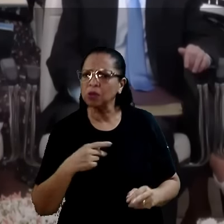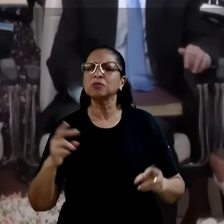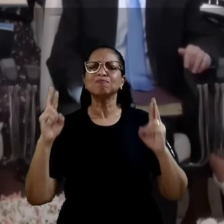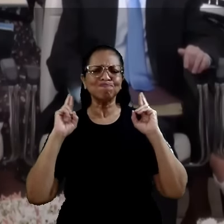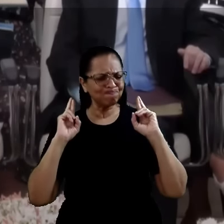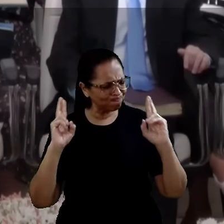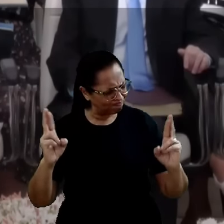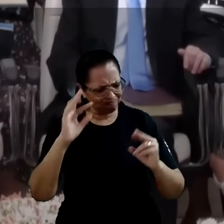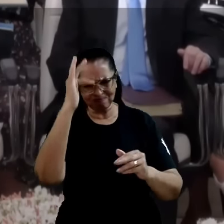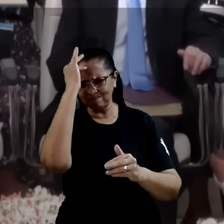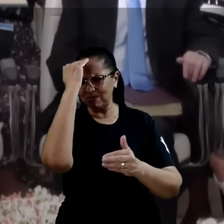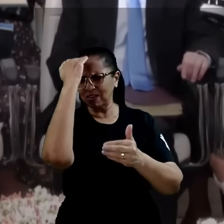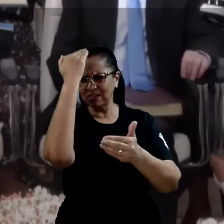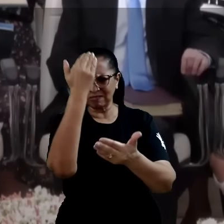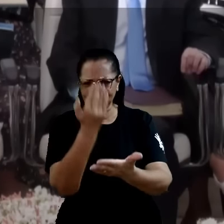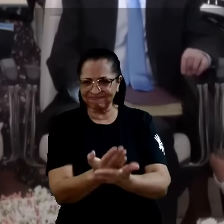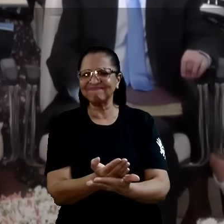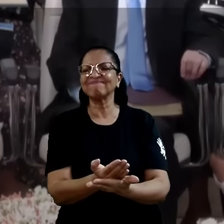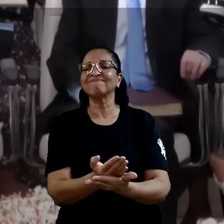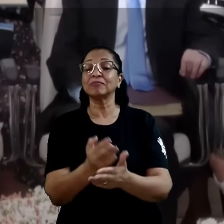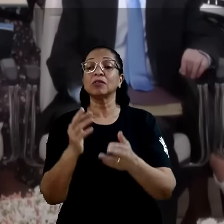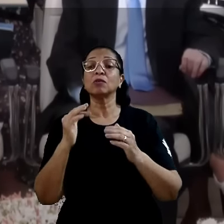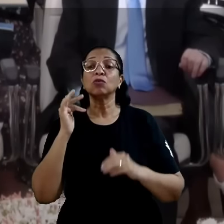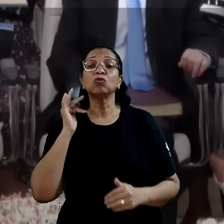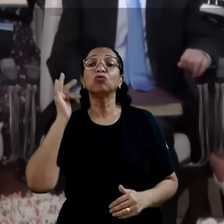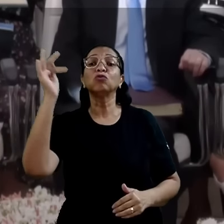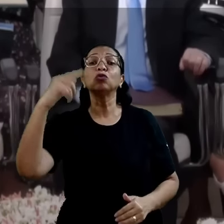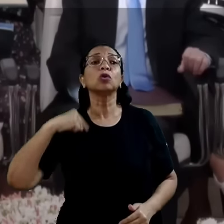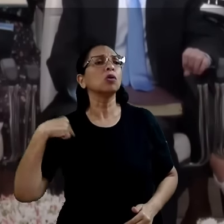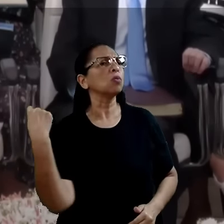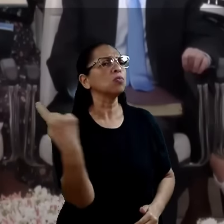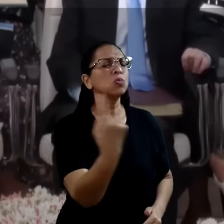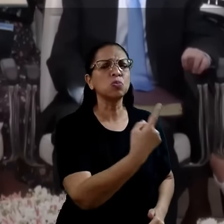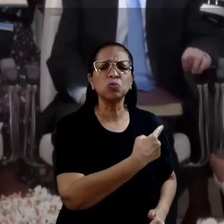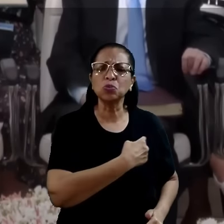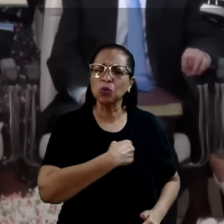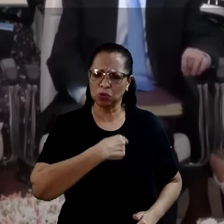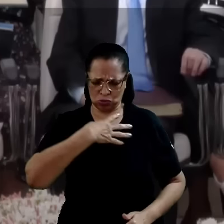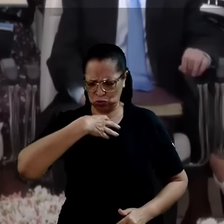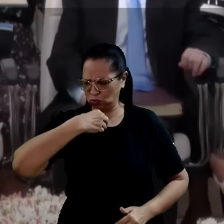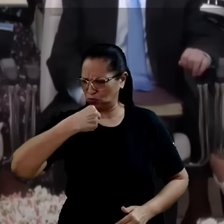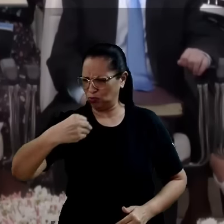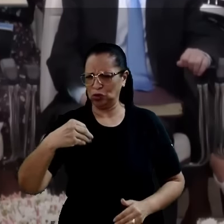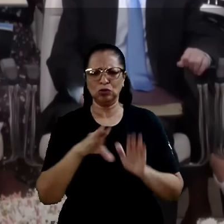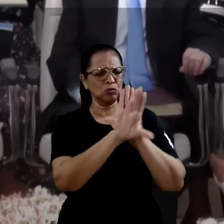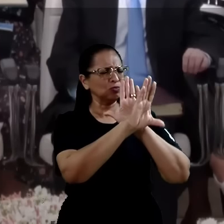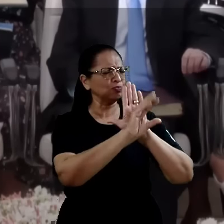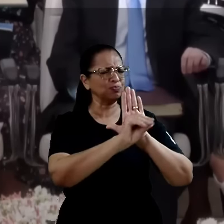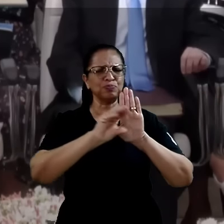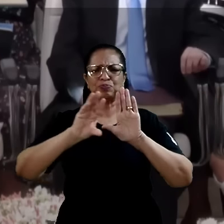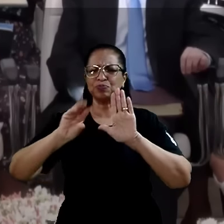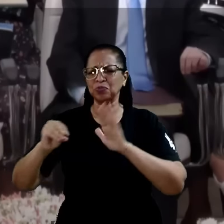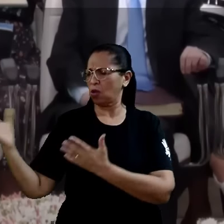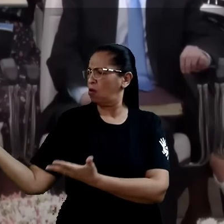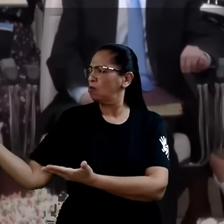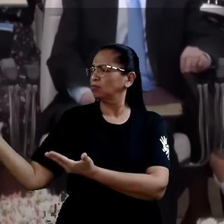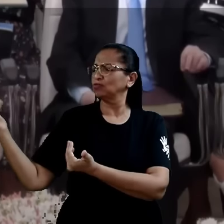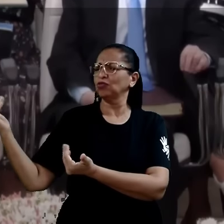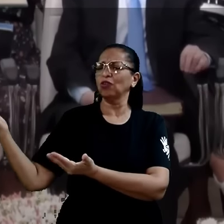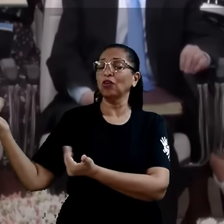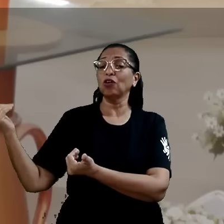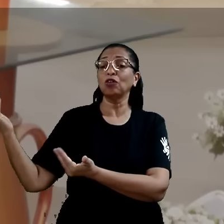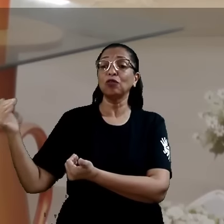nossas crianças será abençoado o amanhã dos nossos adolescente será abençoado o amanhã dos nossos jovens será